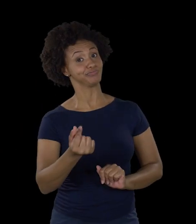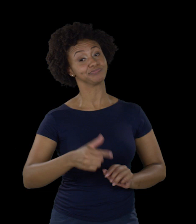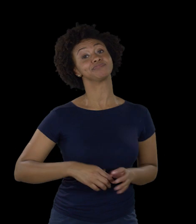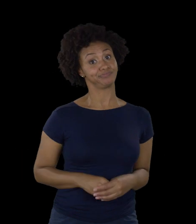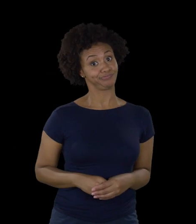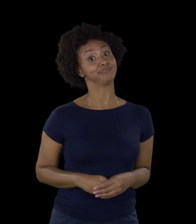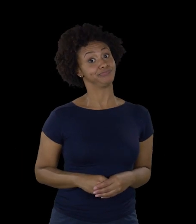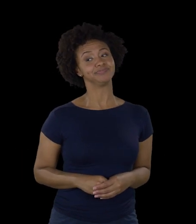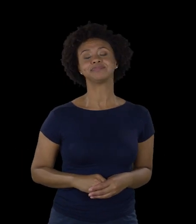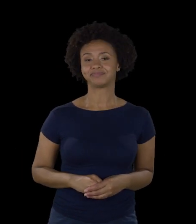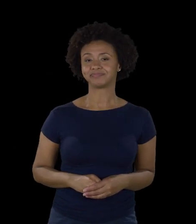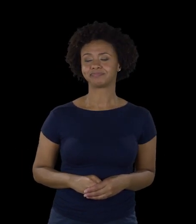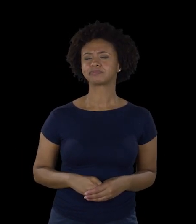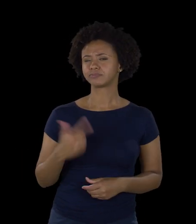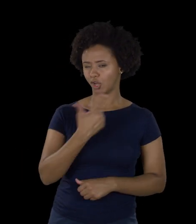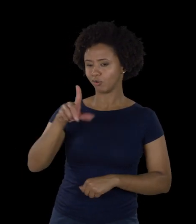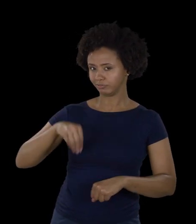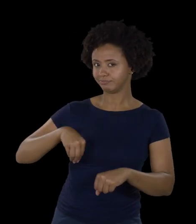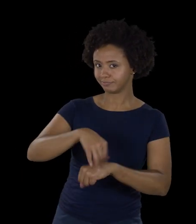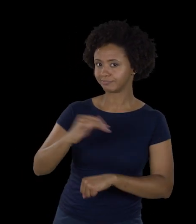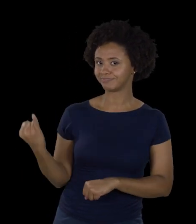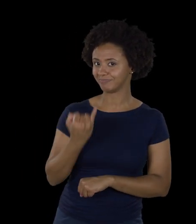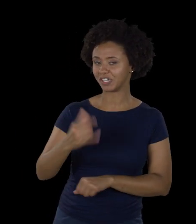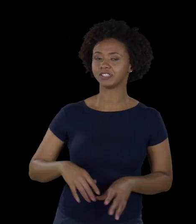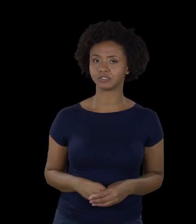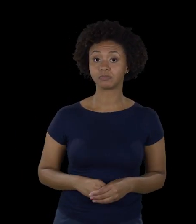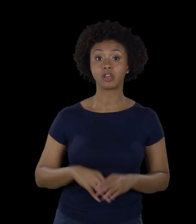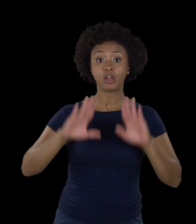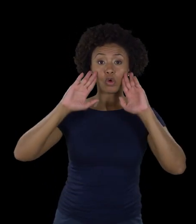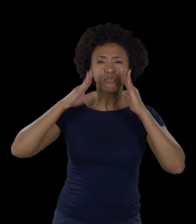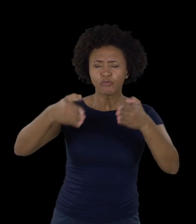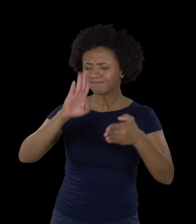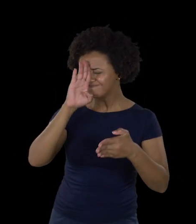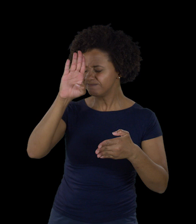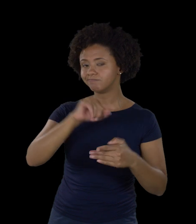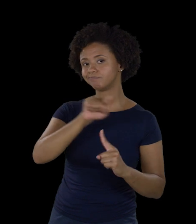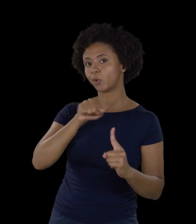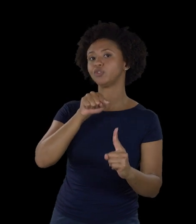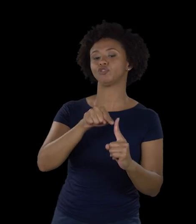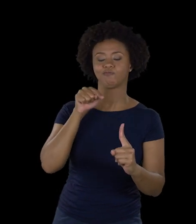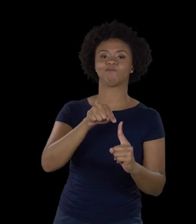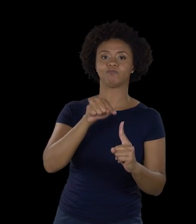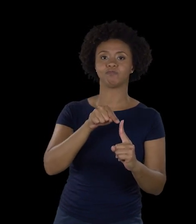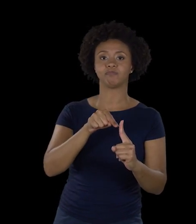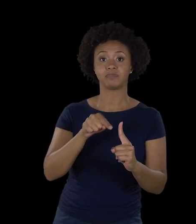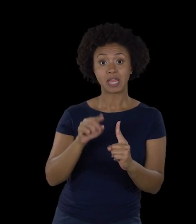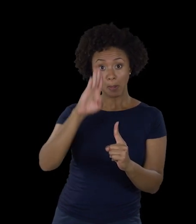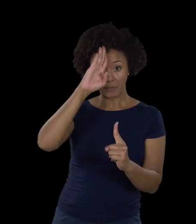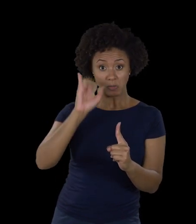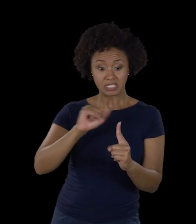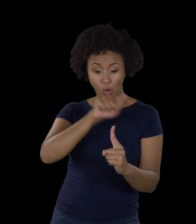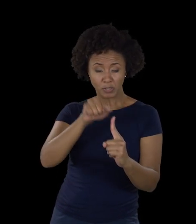Mais uma dica importante. Foque sempre nos seus objetivos, sobretudo aqueles no longo